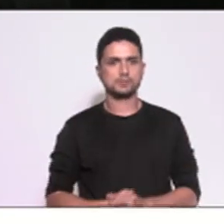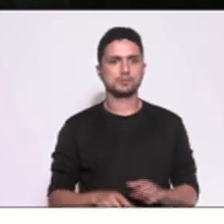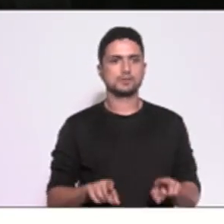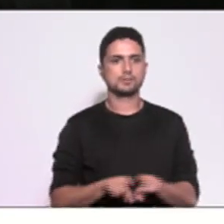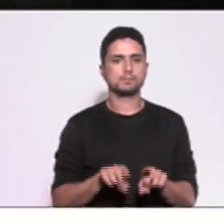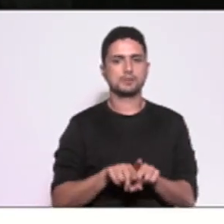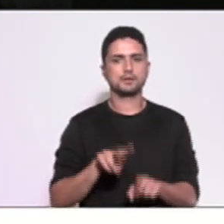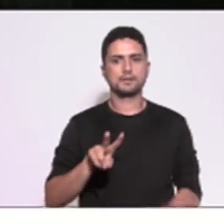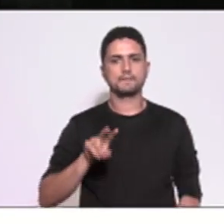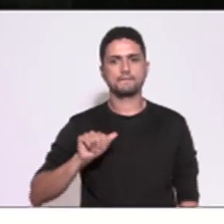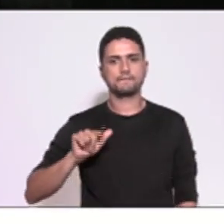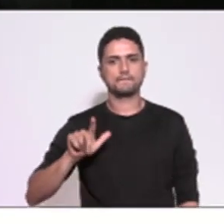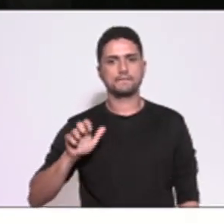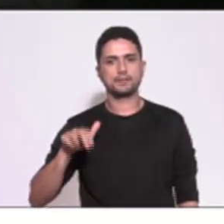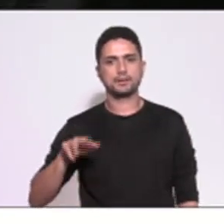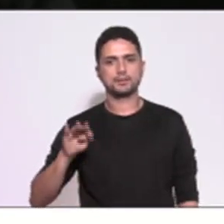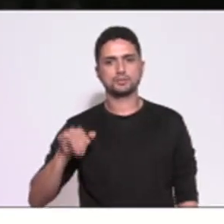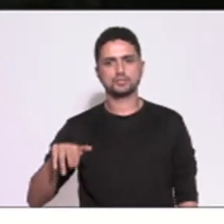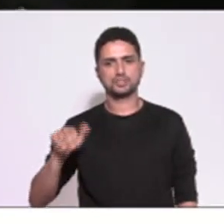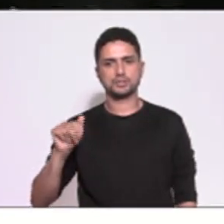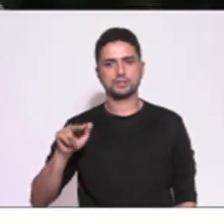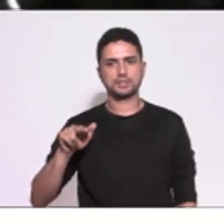Valentina e Nicolas, netos.